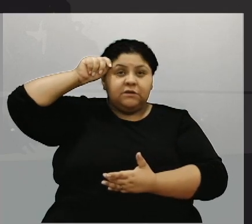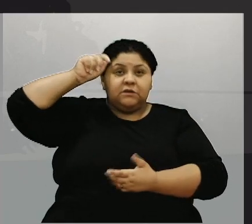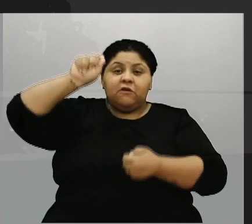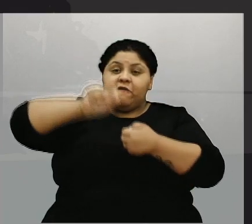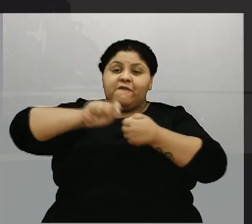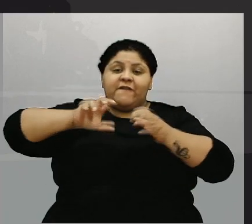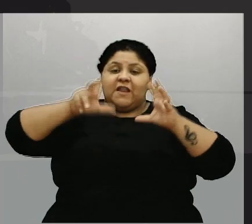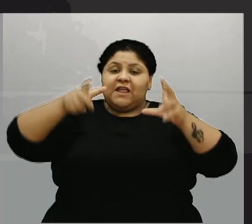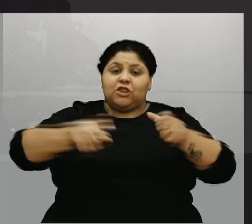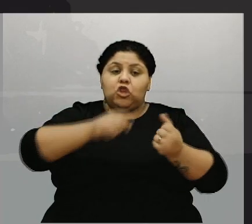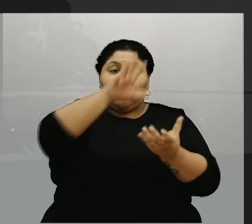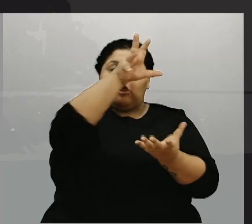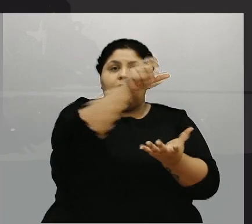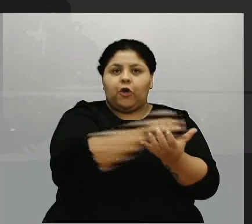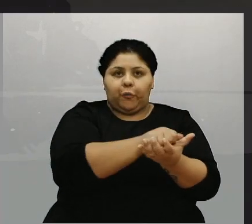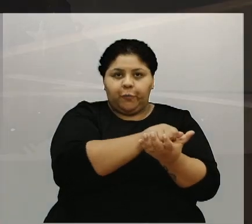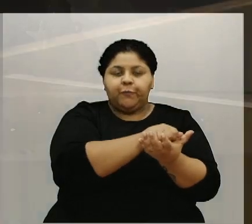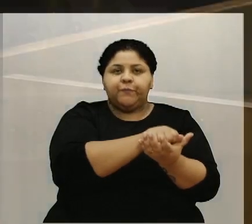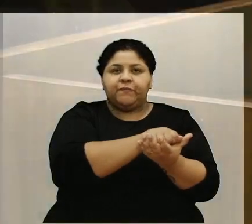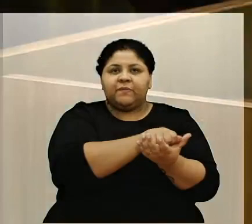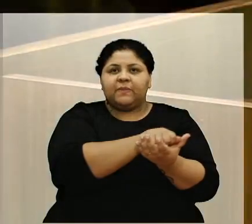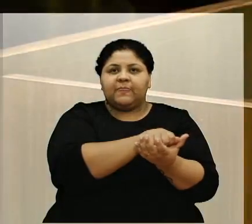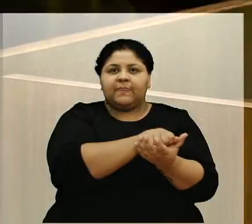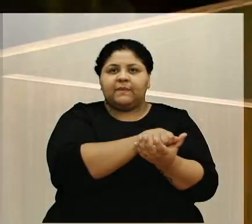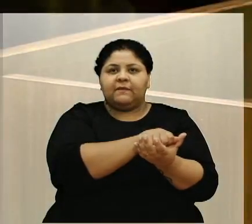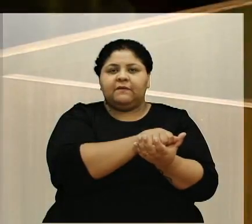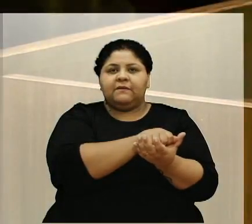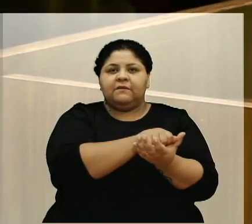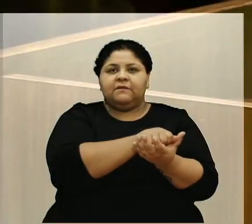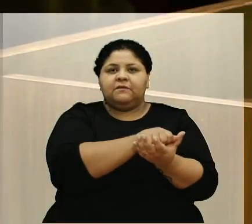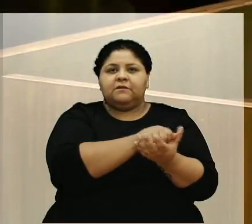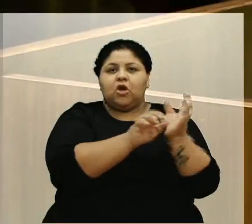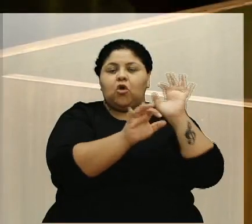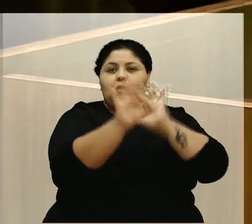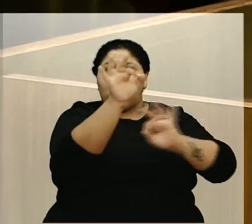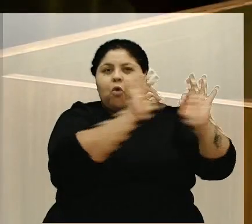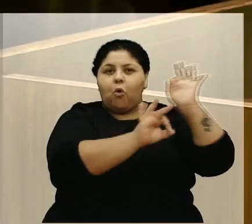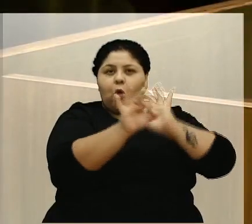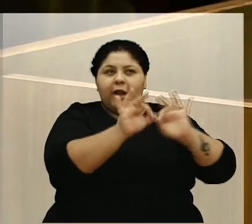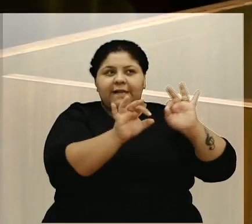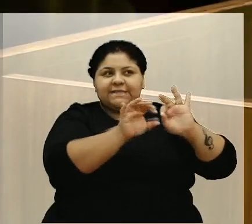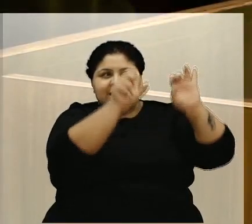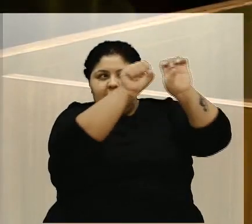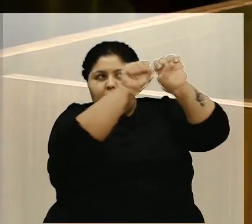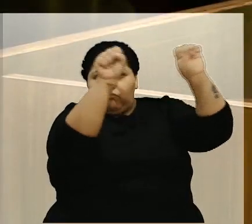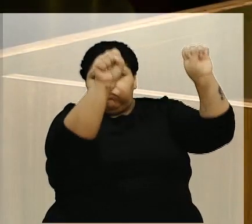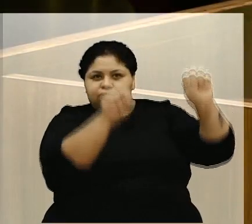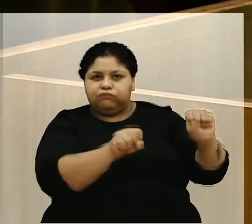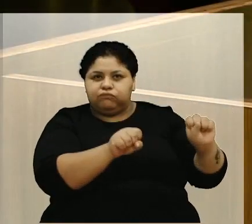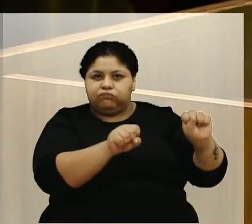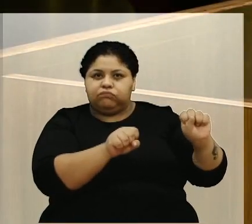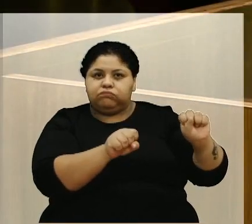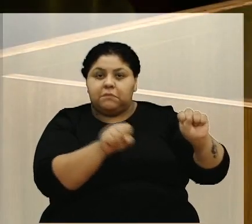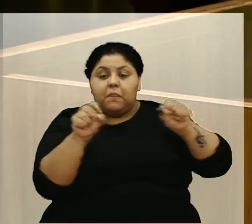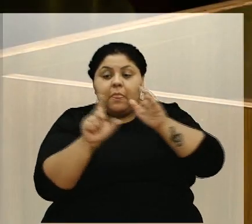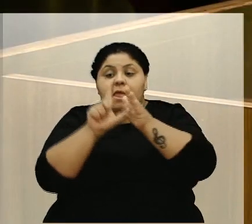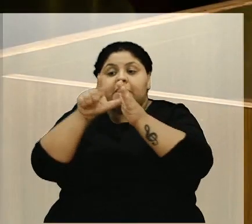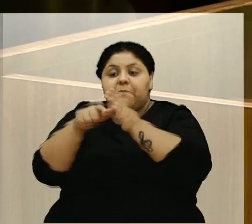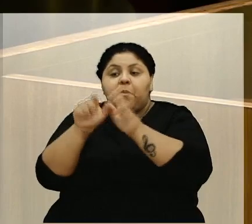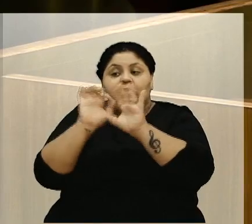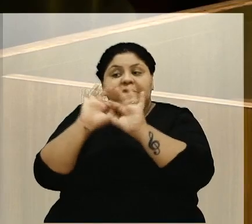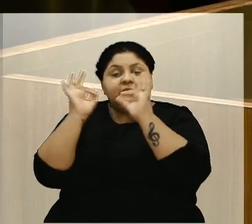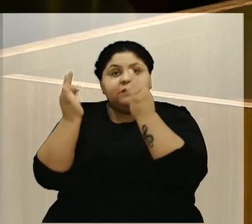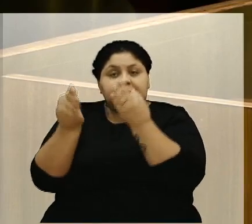esse cadastramento e vai alimentar, né, o sistema para que depois as